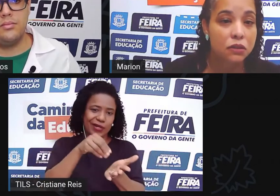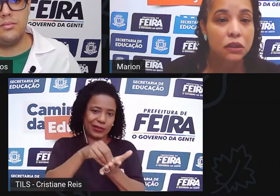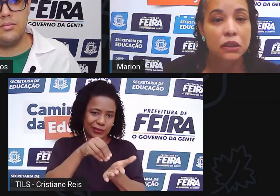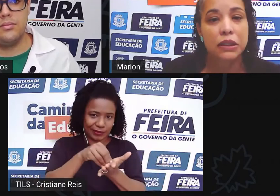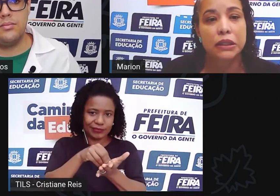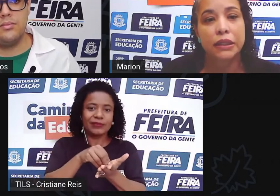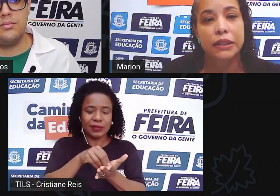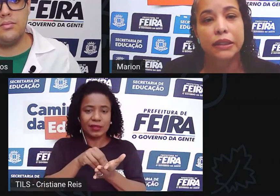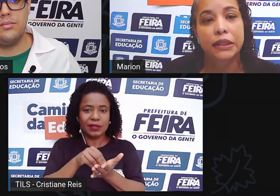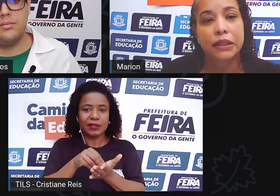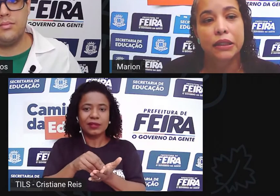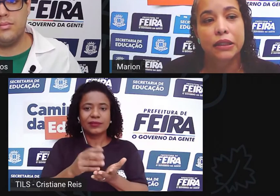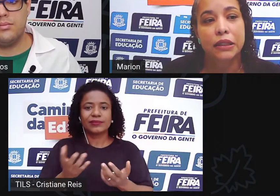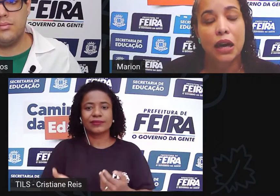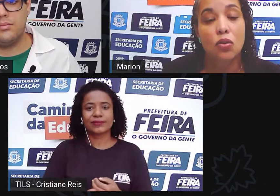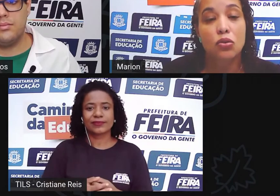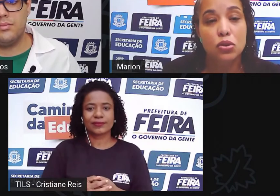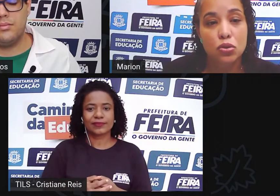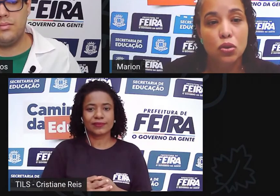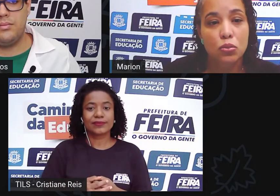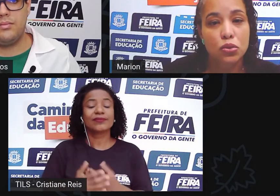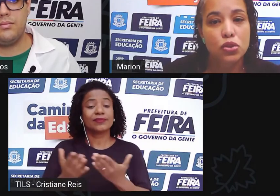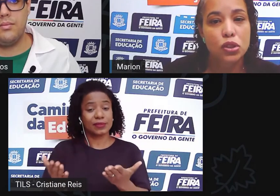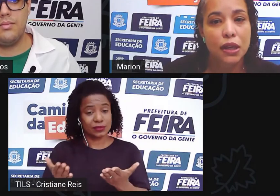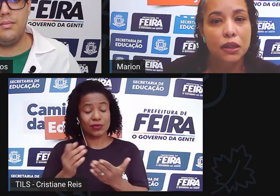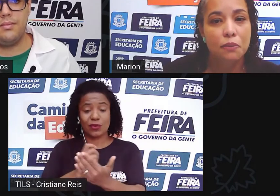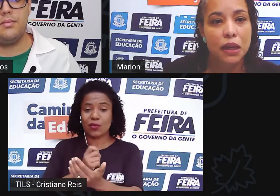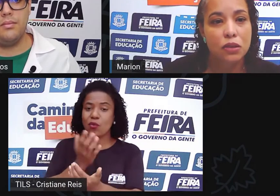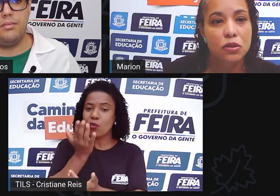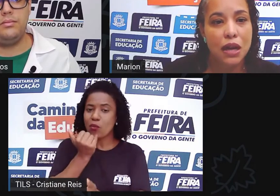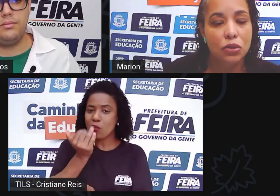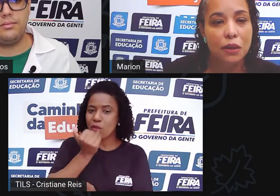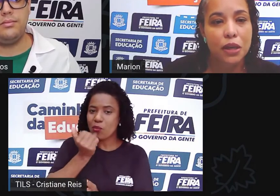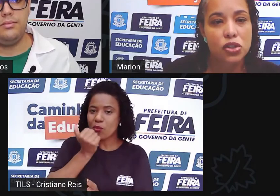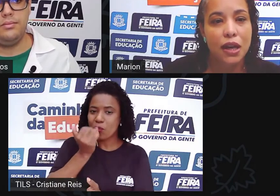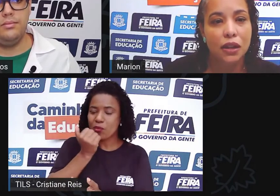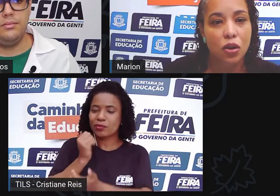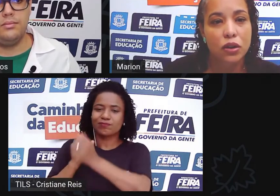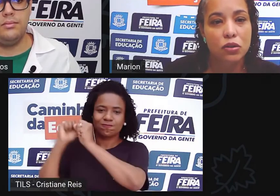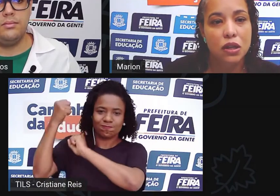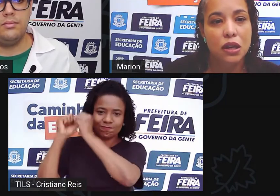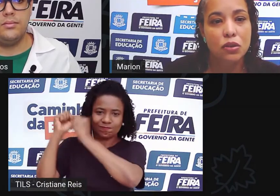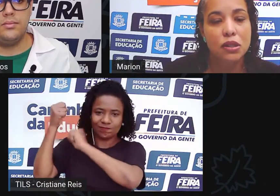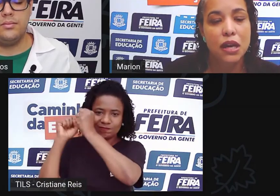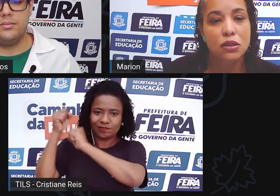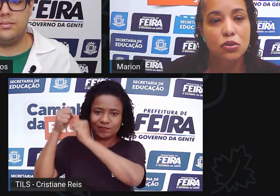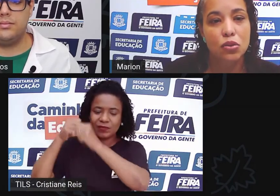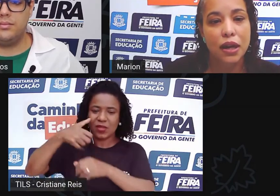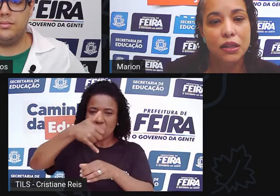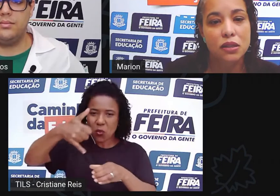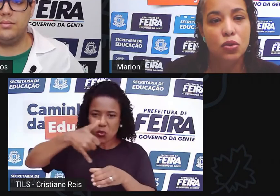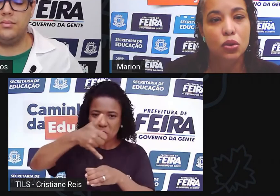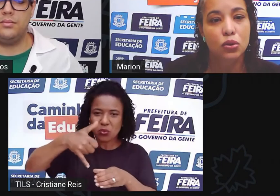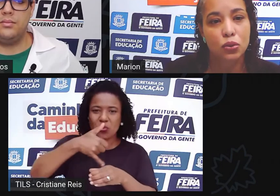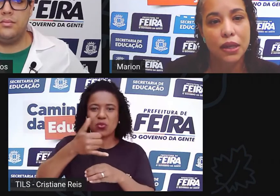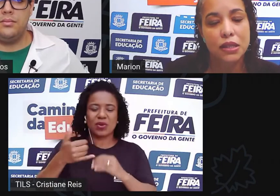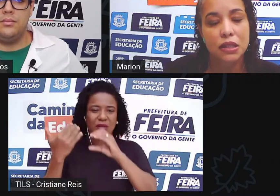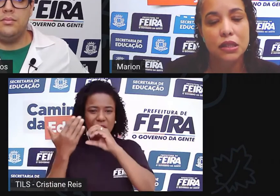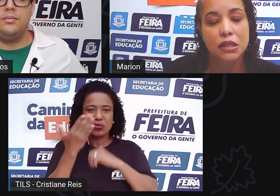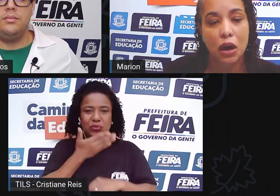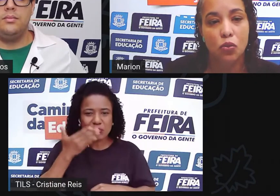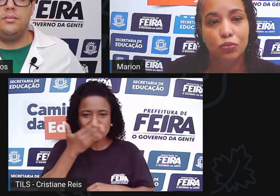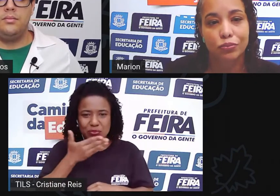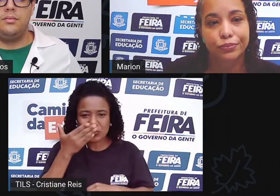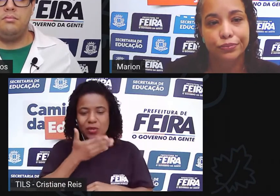detrimento ao consumo de alimentos altamente calóricos, ricos em açúcares, gorduras